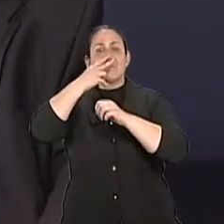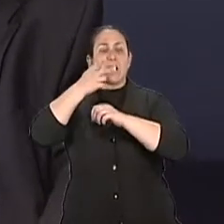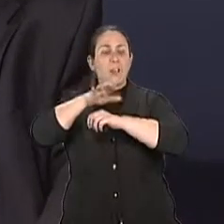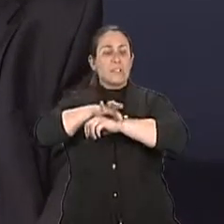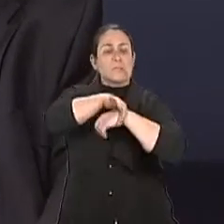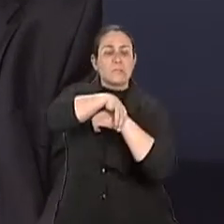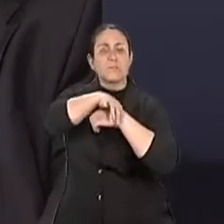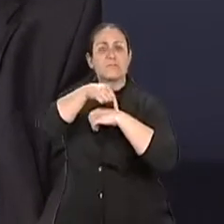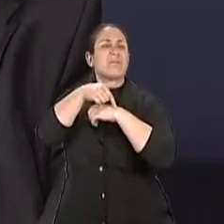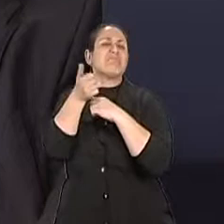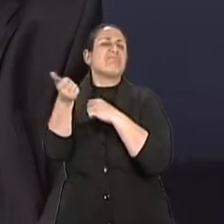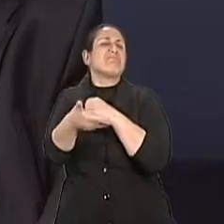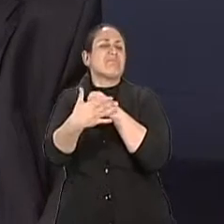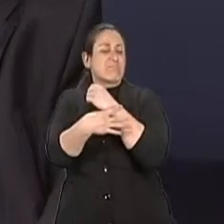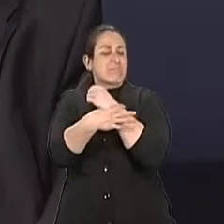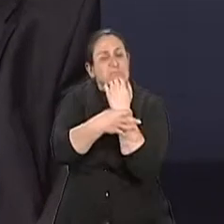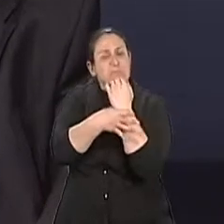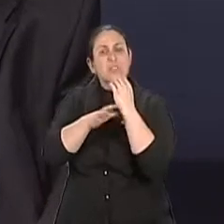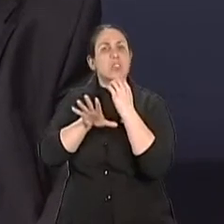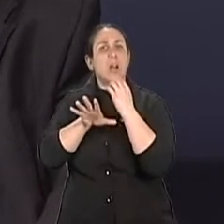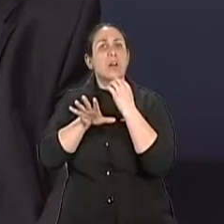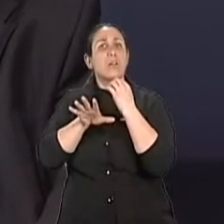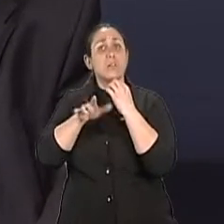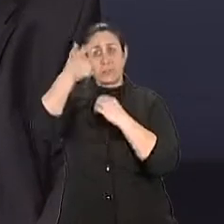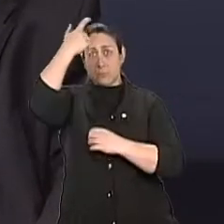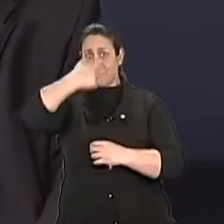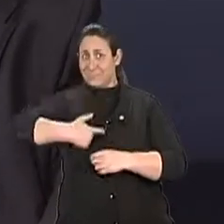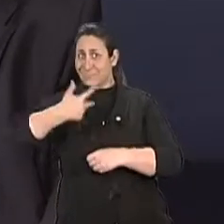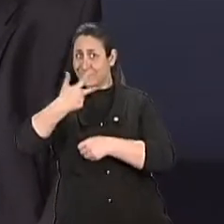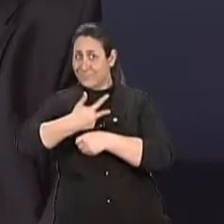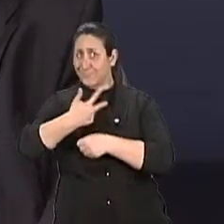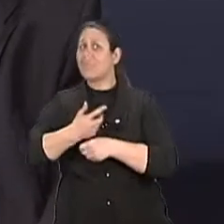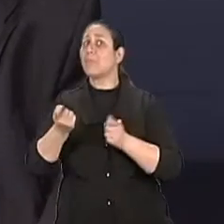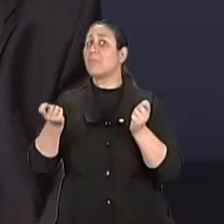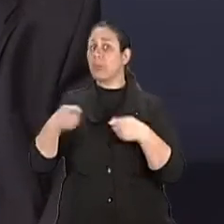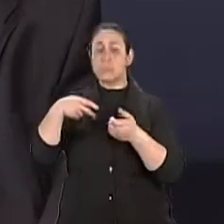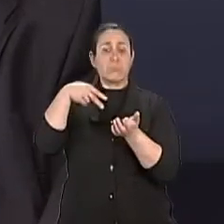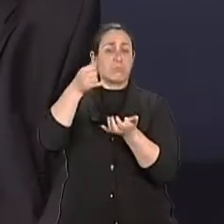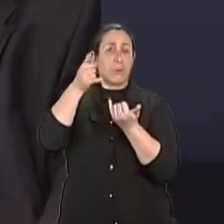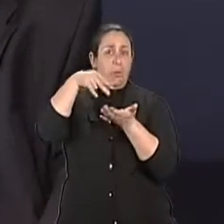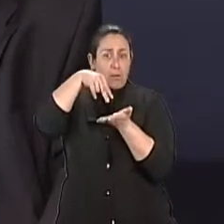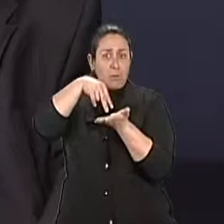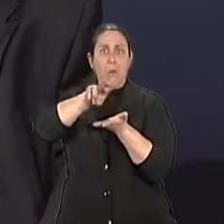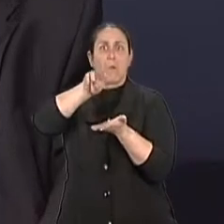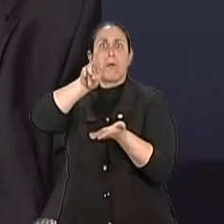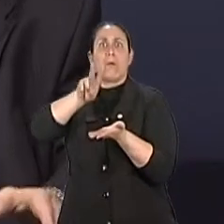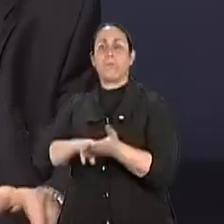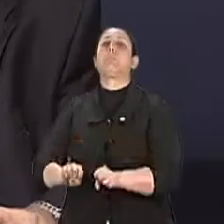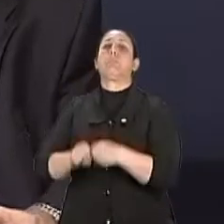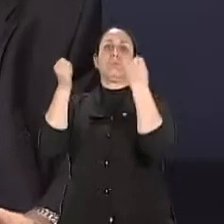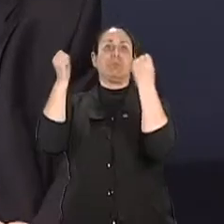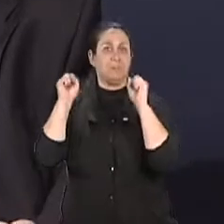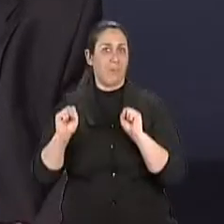um tropeço em qualquer pessoa, no velho pode fazer uma queda e essa queda ter fratura. Uhum. E